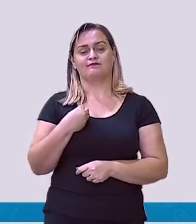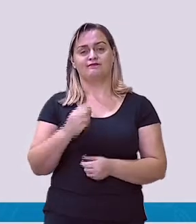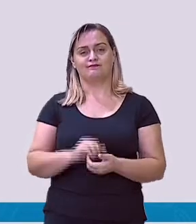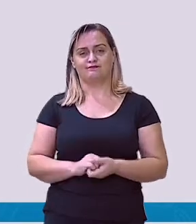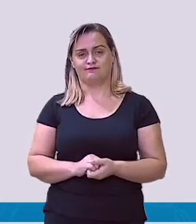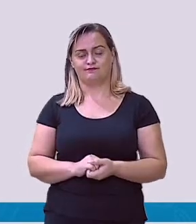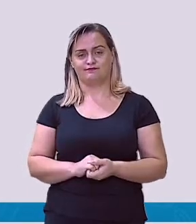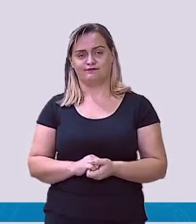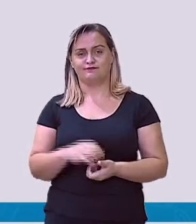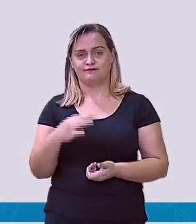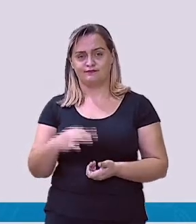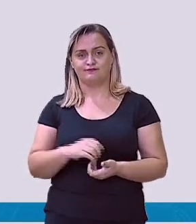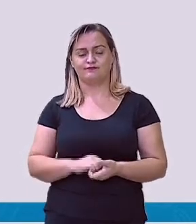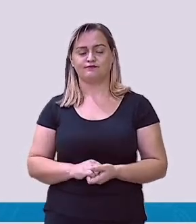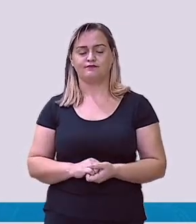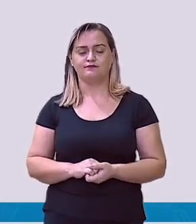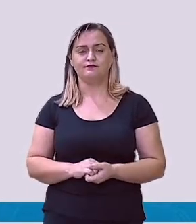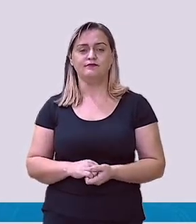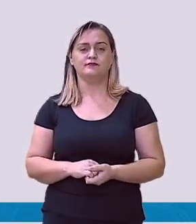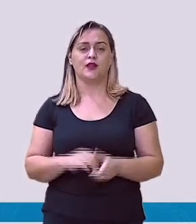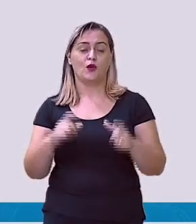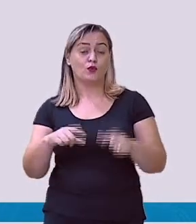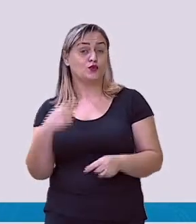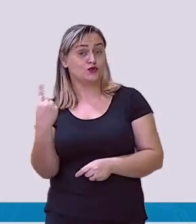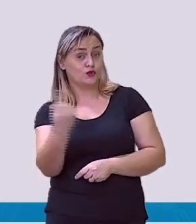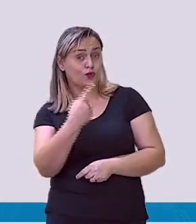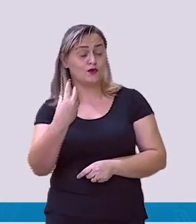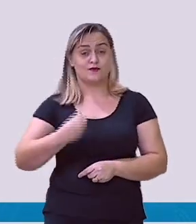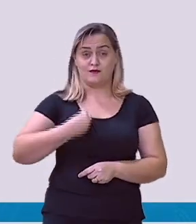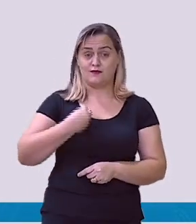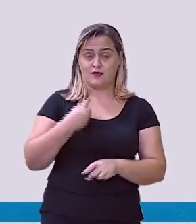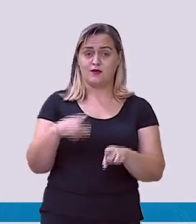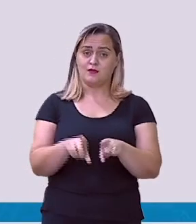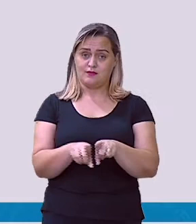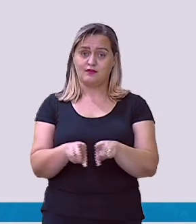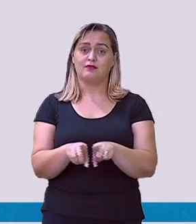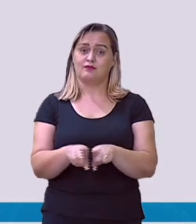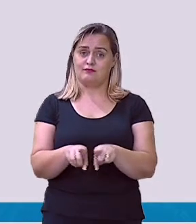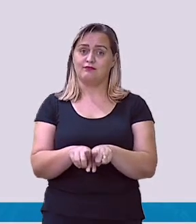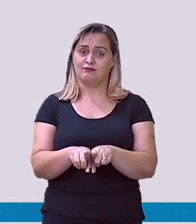onde nós estamos inseridos. Ok?